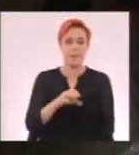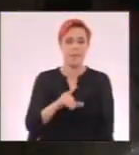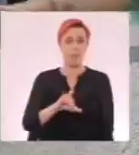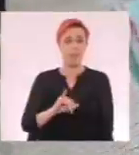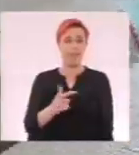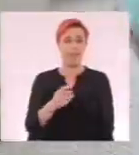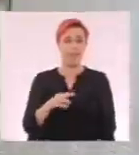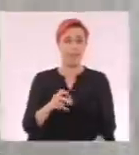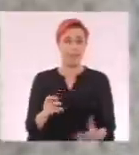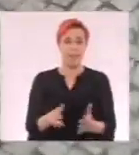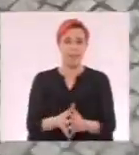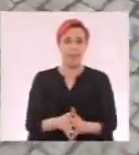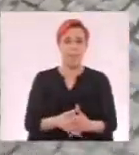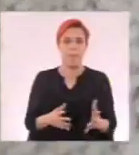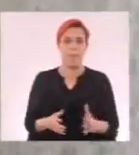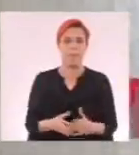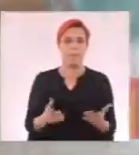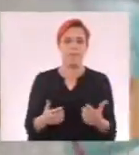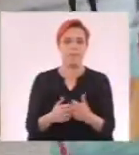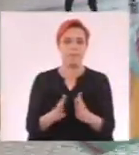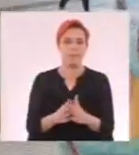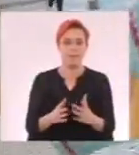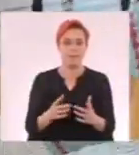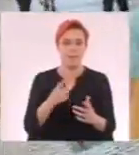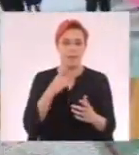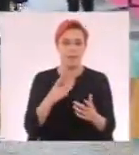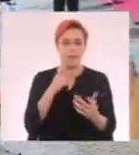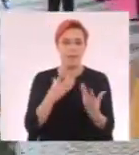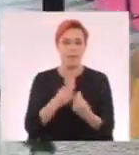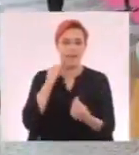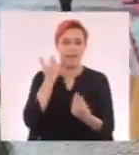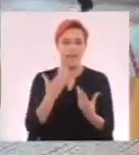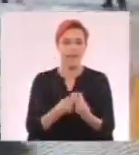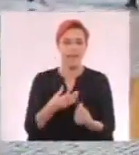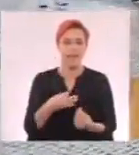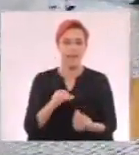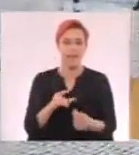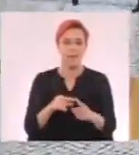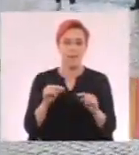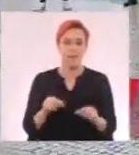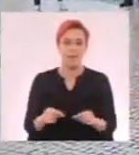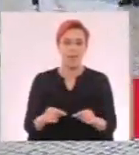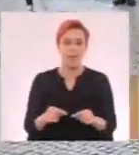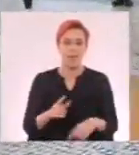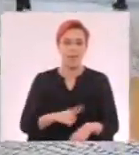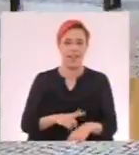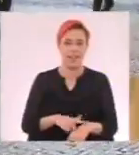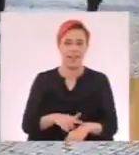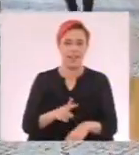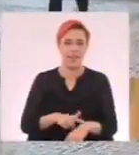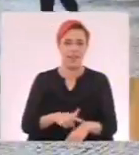Politeama, Politeama, com a Diana, Politeama. Hoje. Está na hora! Está na